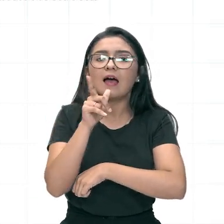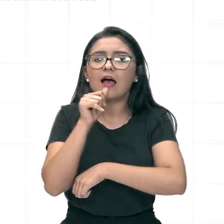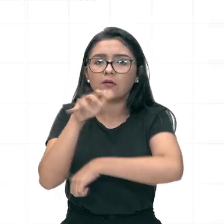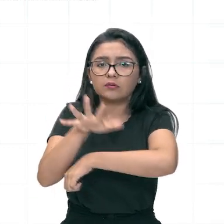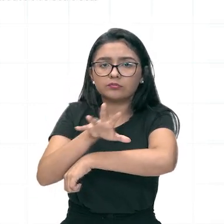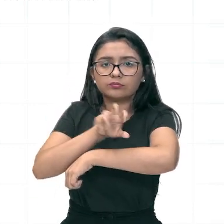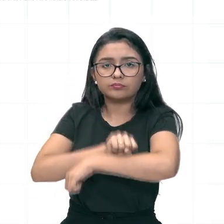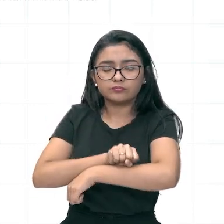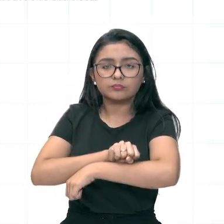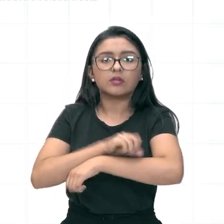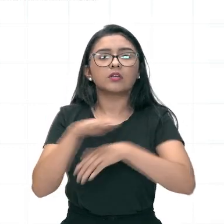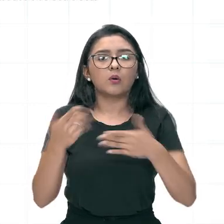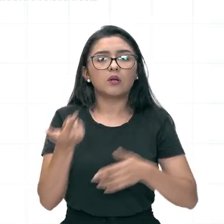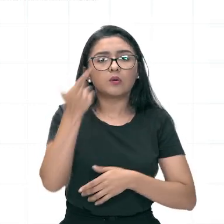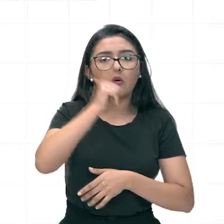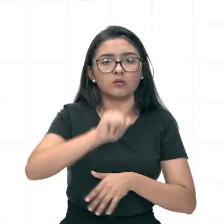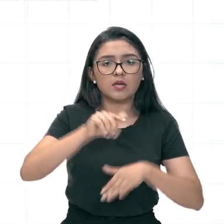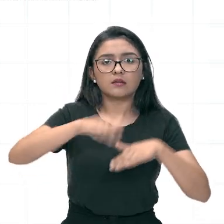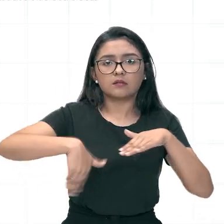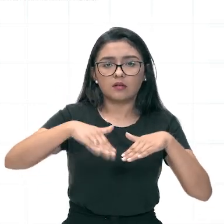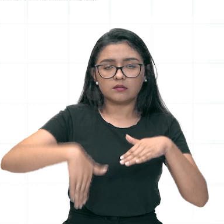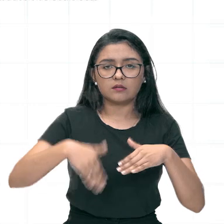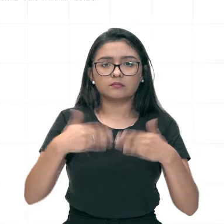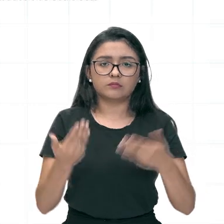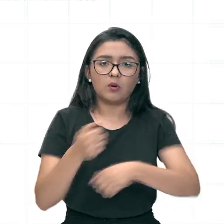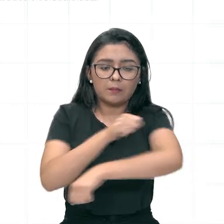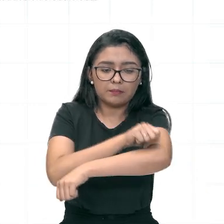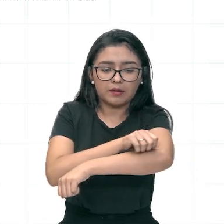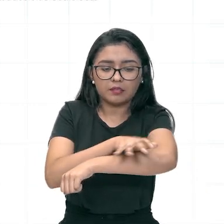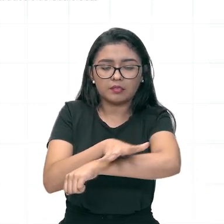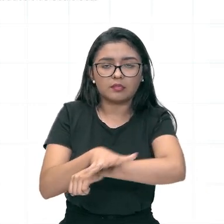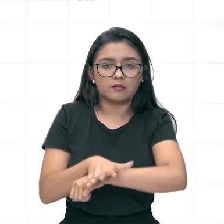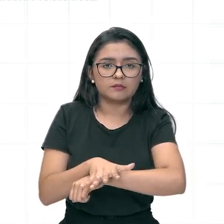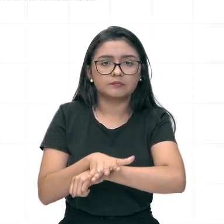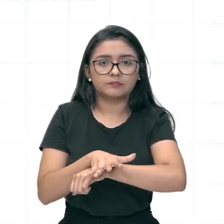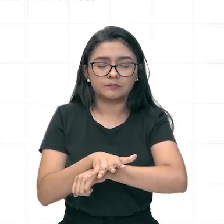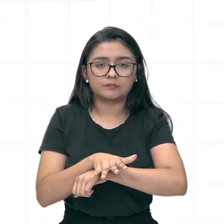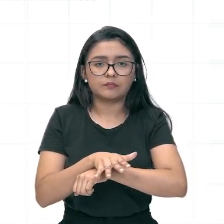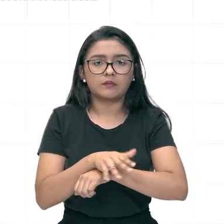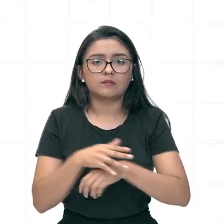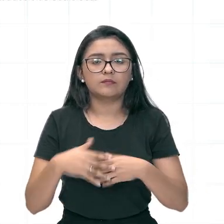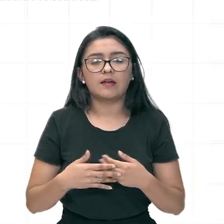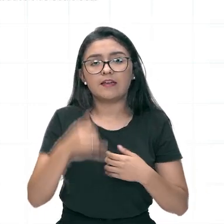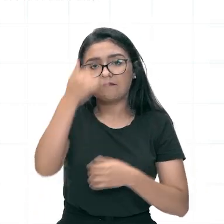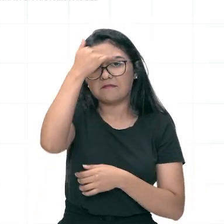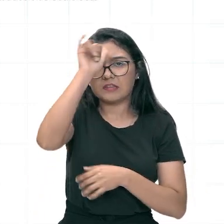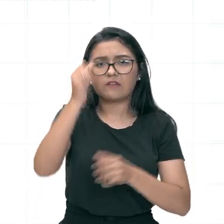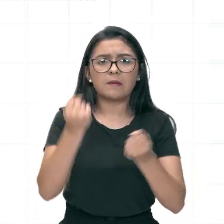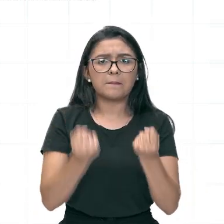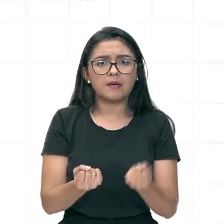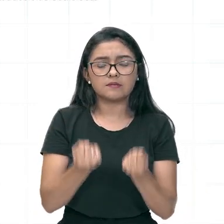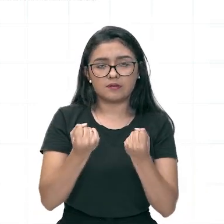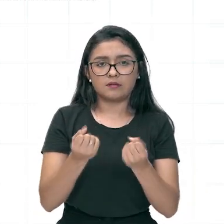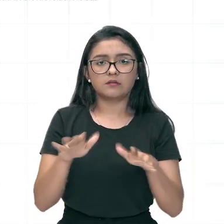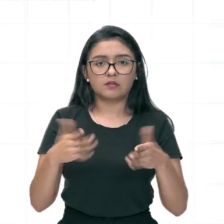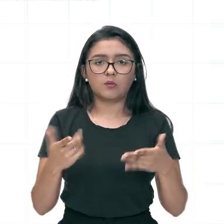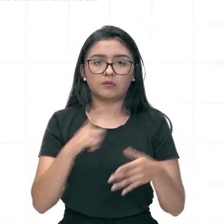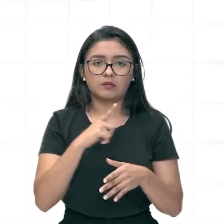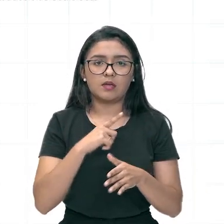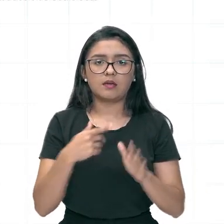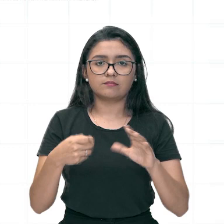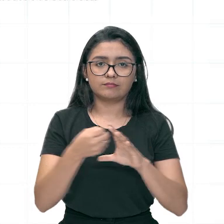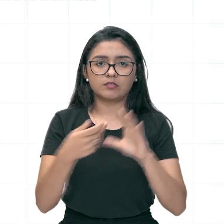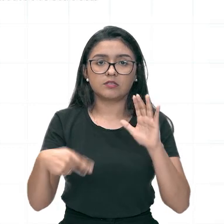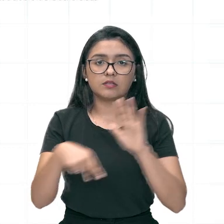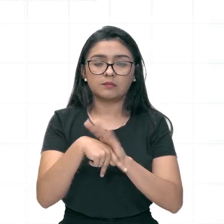e aí ele consegue nadar e essa pena não vai ficar encharcada, permitindo com que ele fique pesado, né? Então eles têm aí essa